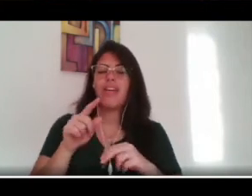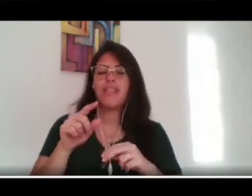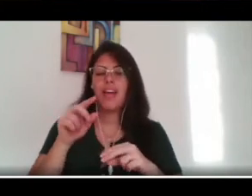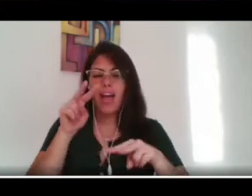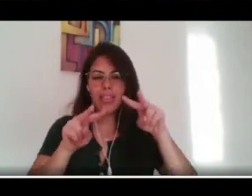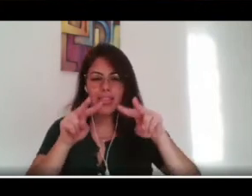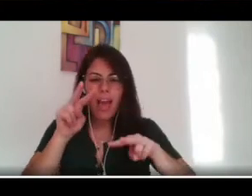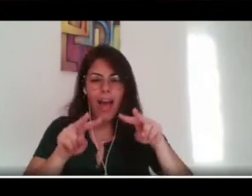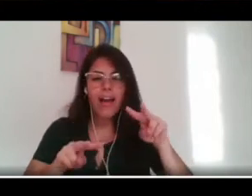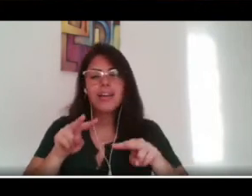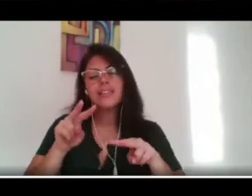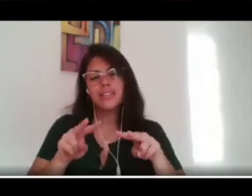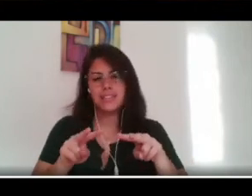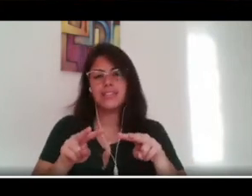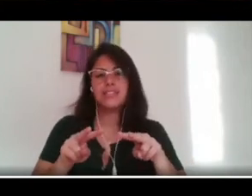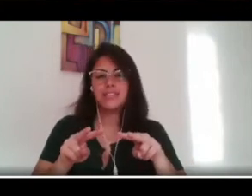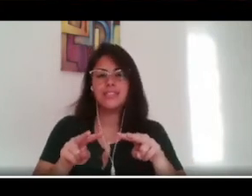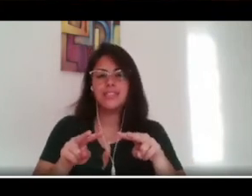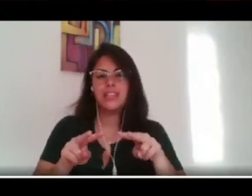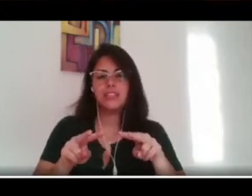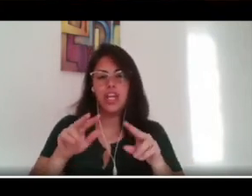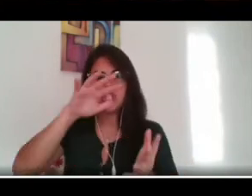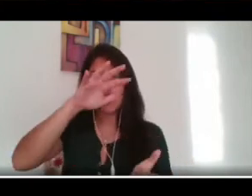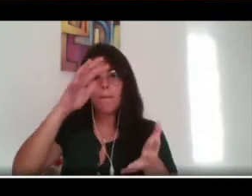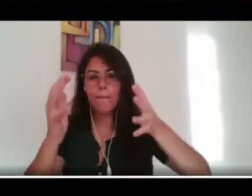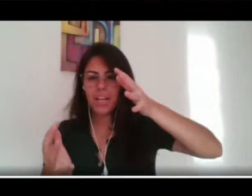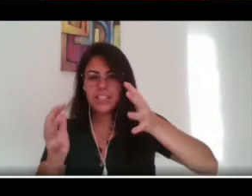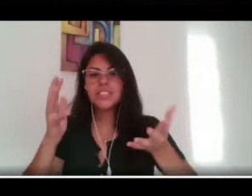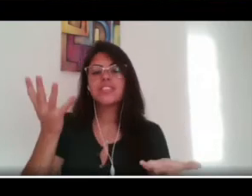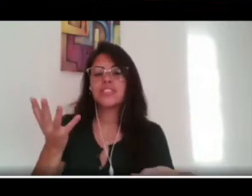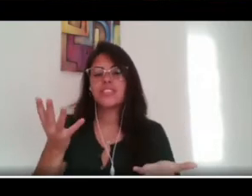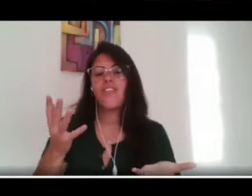vezes 3,5. Eu fiz essa conta aqui?